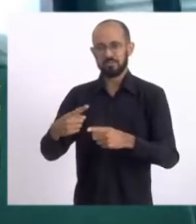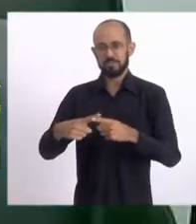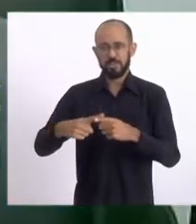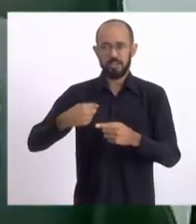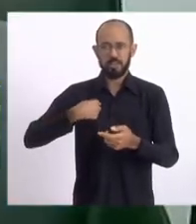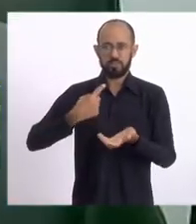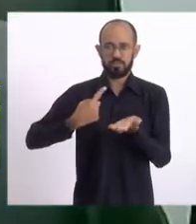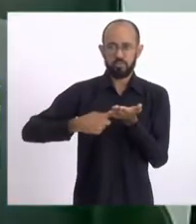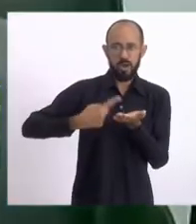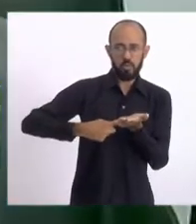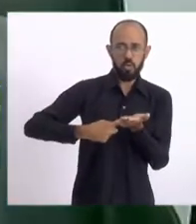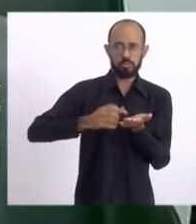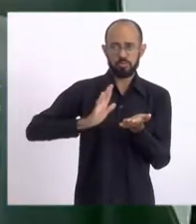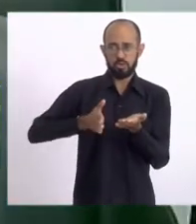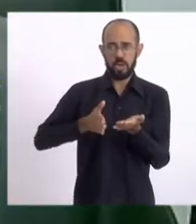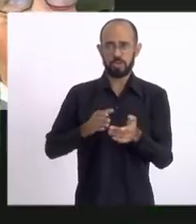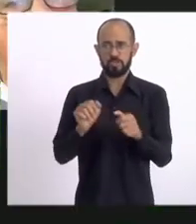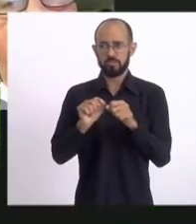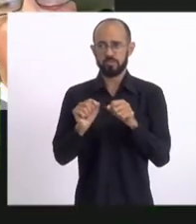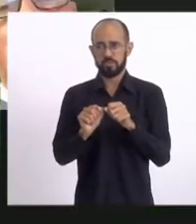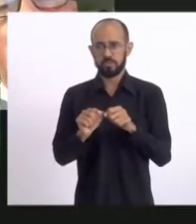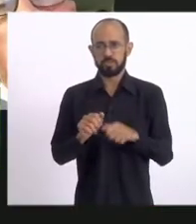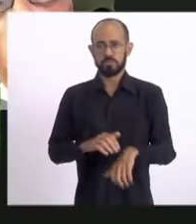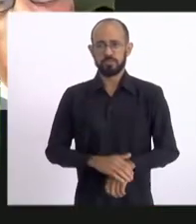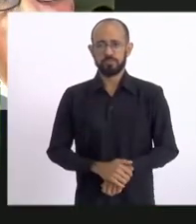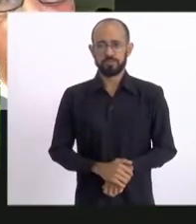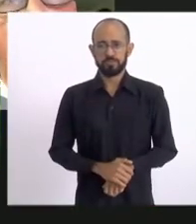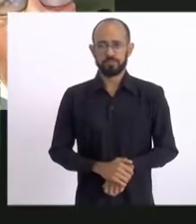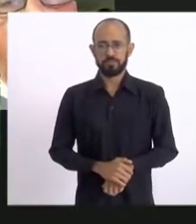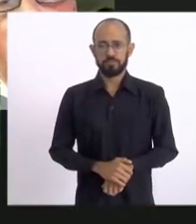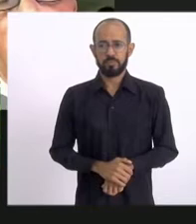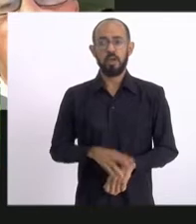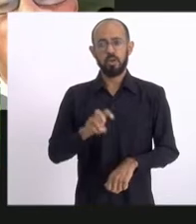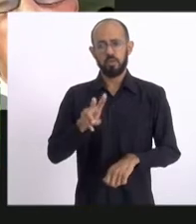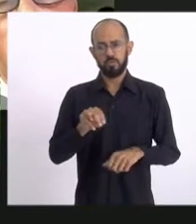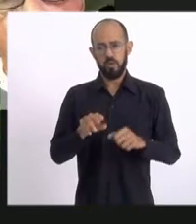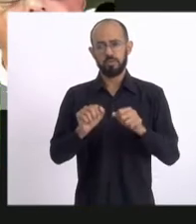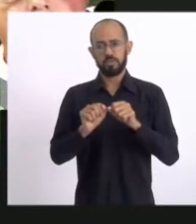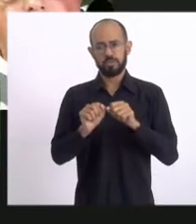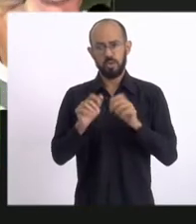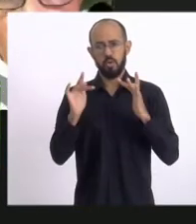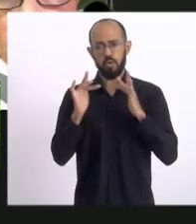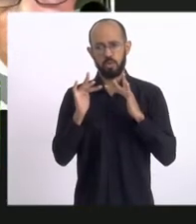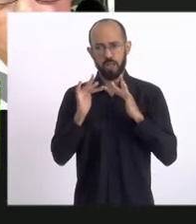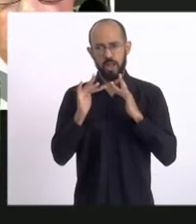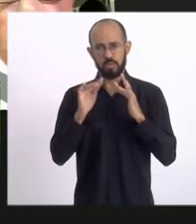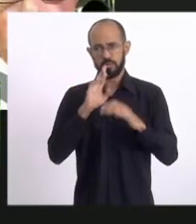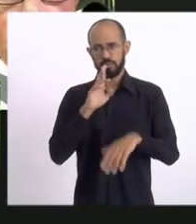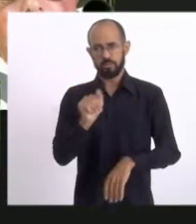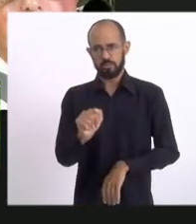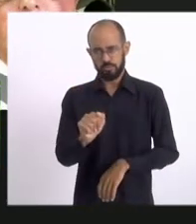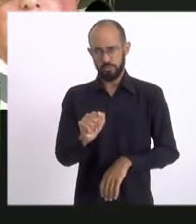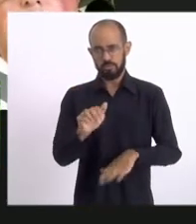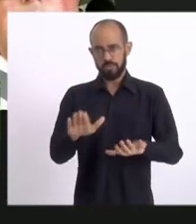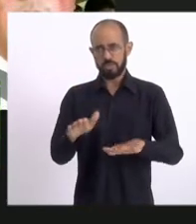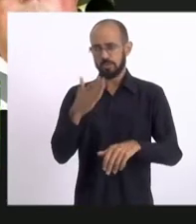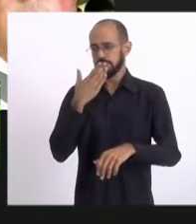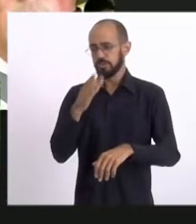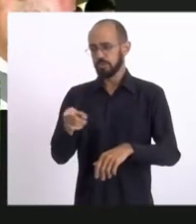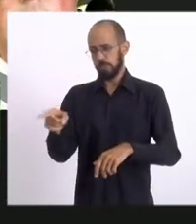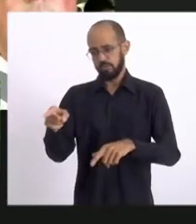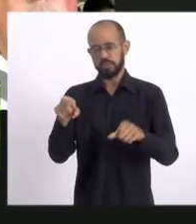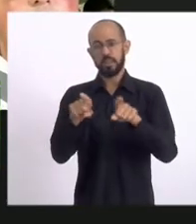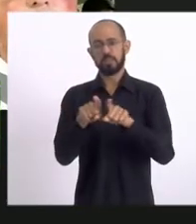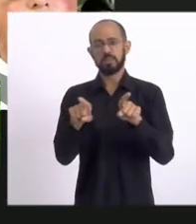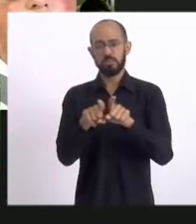Então. Eu tenho um acordo com ele. Eu farei contato com o deputado Rodrigo Amorim, mas peço que Vossa Excelência também peça para ele enviar.